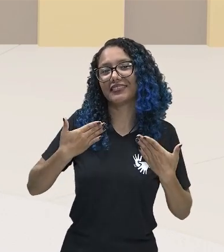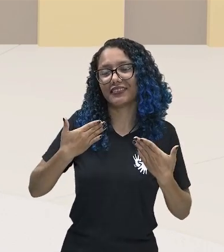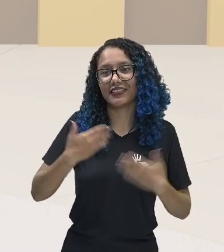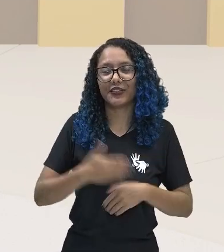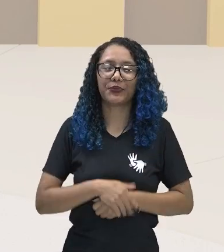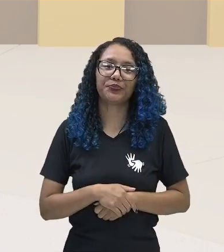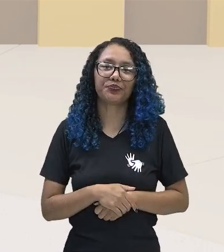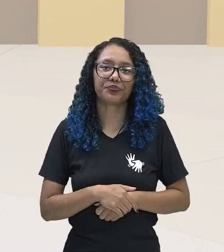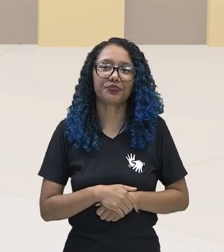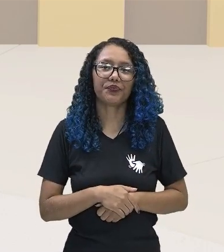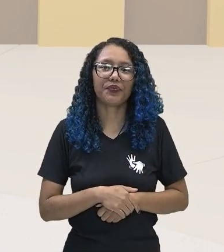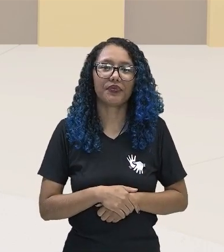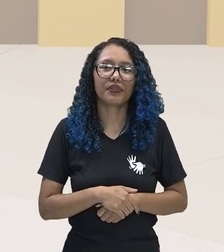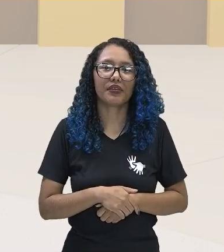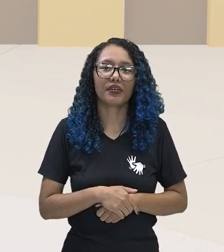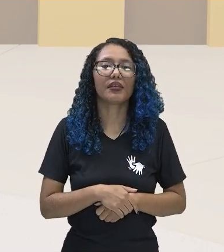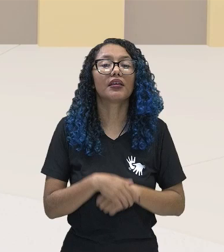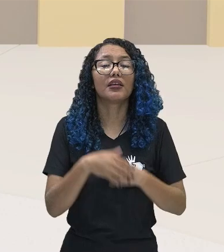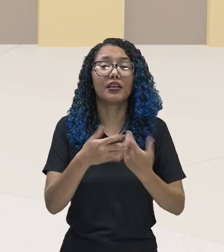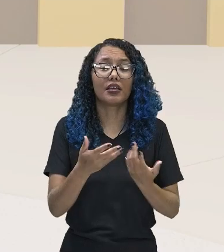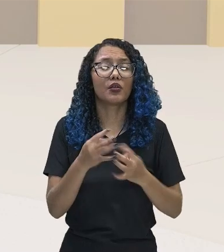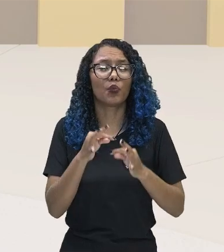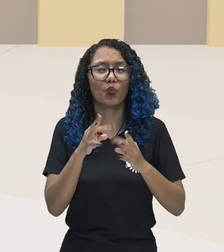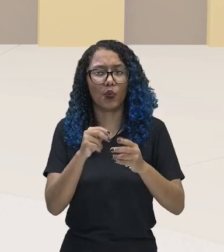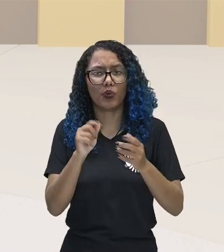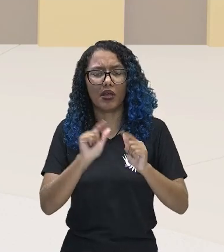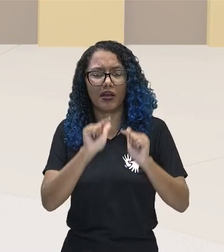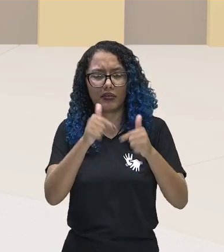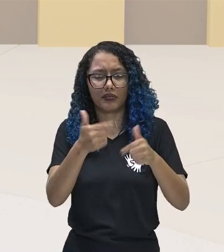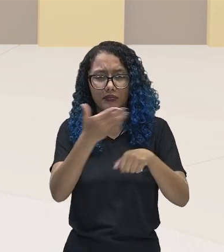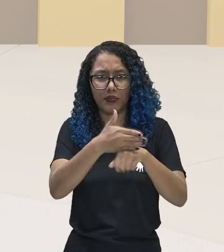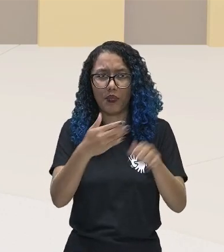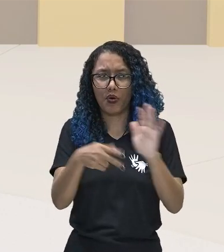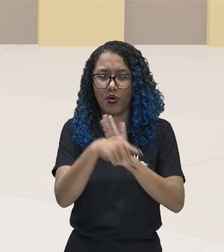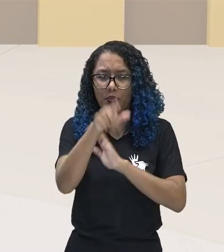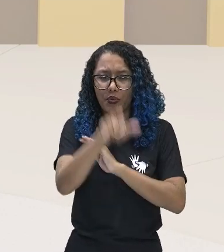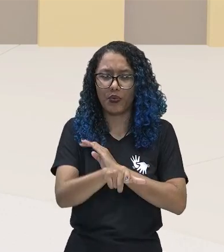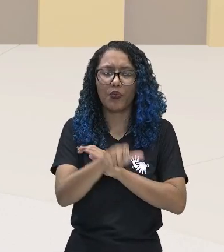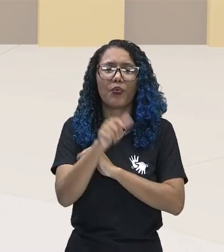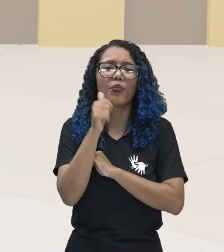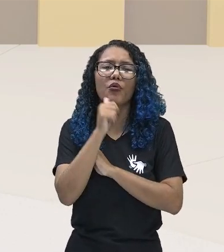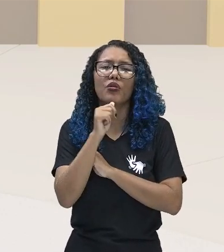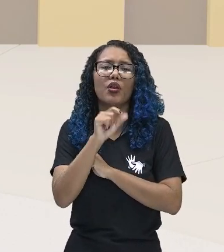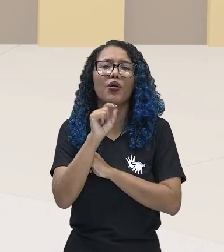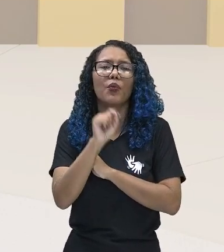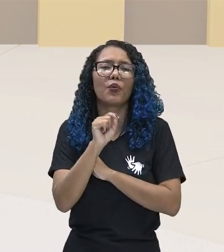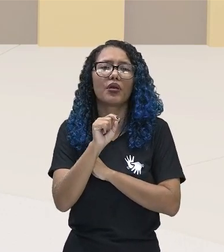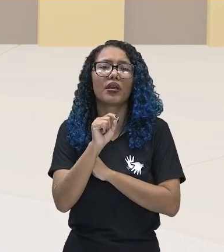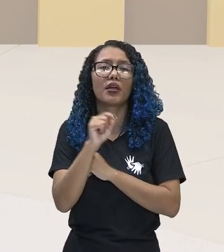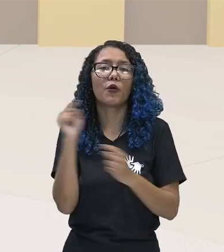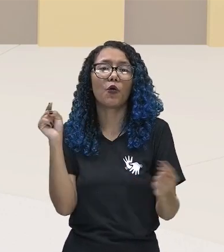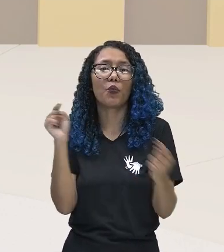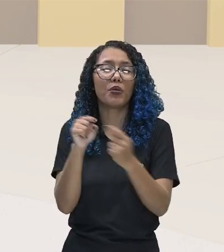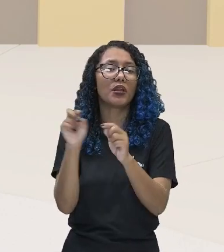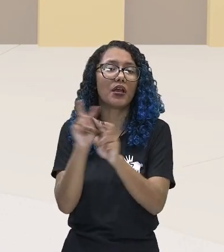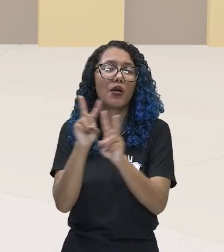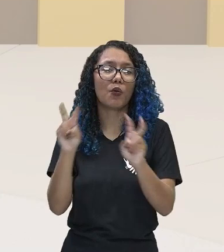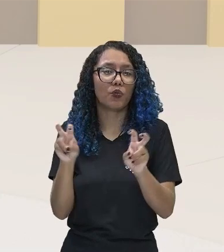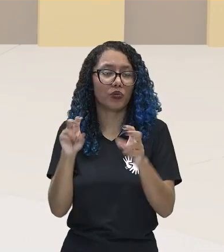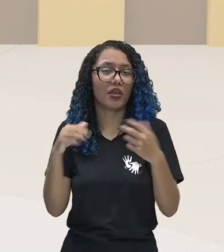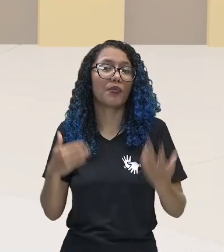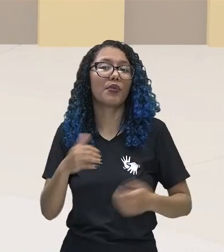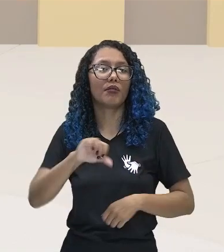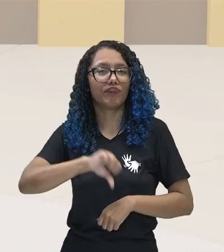da nossa personagem, do nosso vídeo, elas nos encaminham para um assunto muito importante, que é a